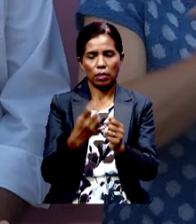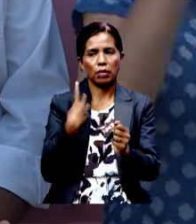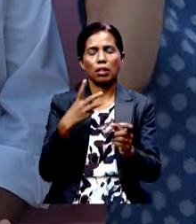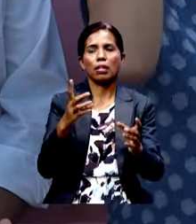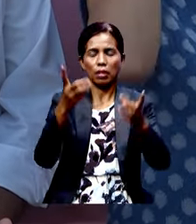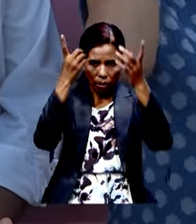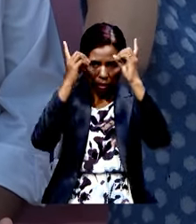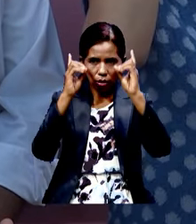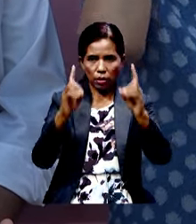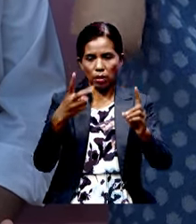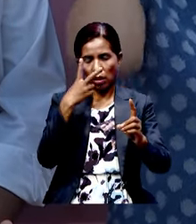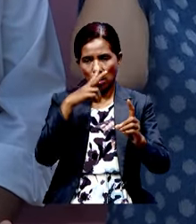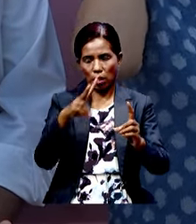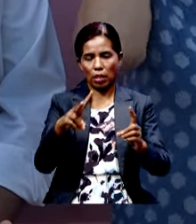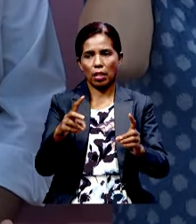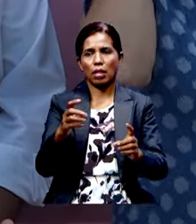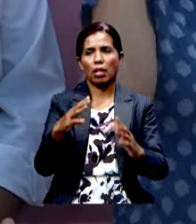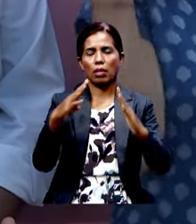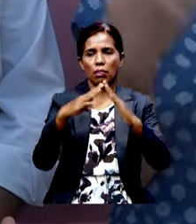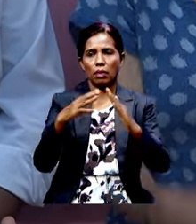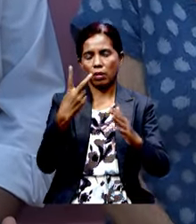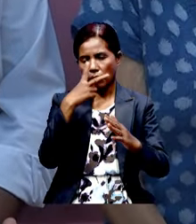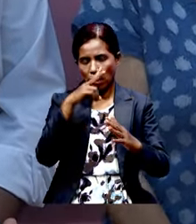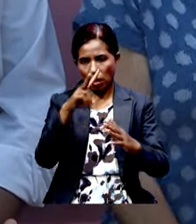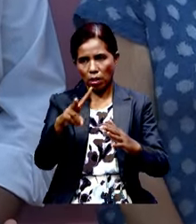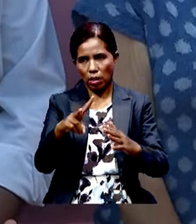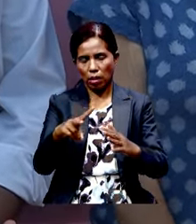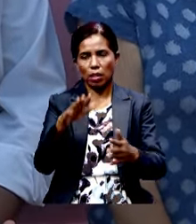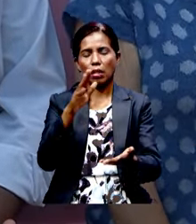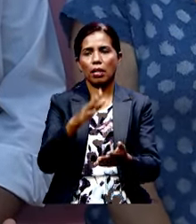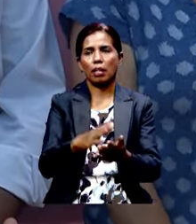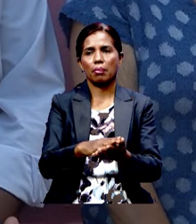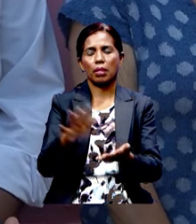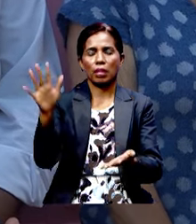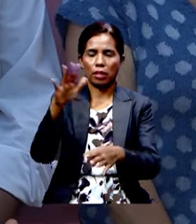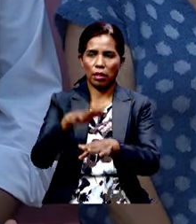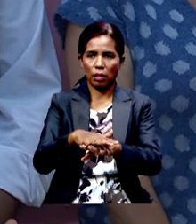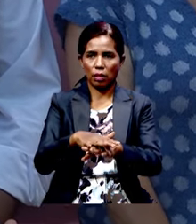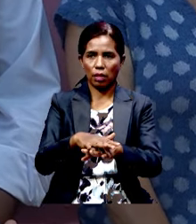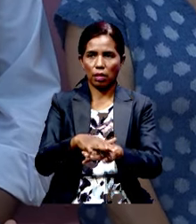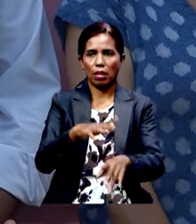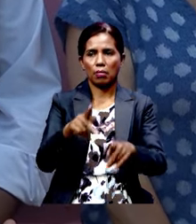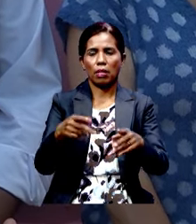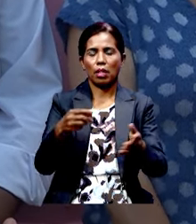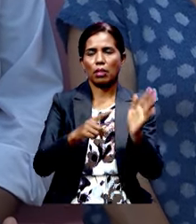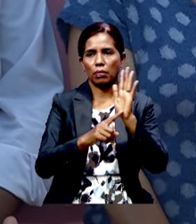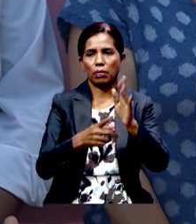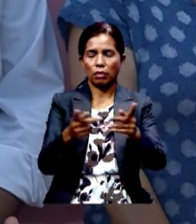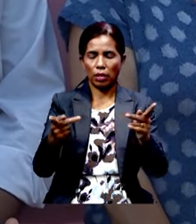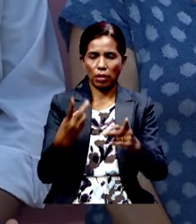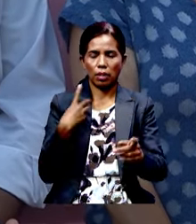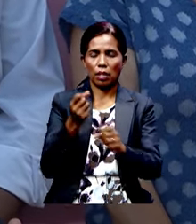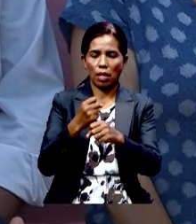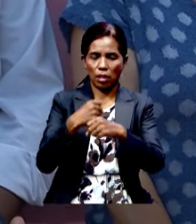mai rekonstrui hisak uma ne ba iha kraik ne ba ita bocir hare ha koite ne ba. Semai nain hatudu fatin dene ita konstrui hidai